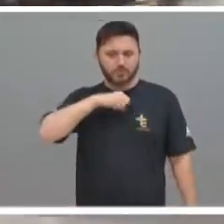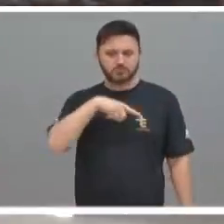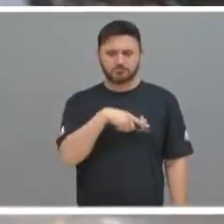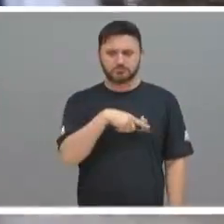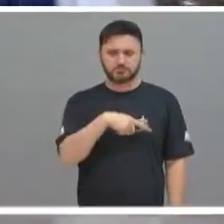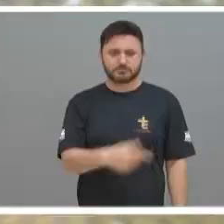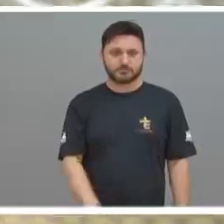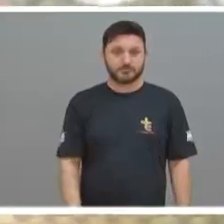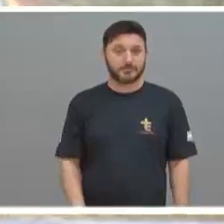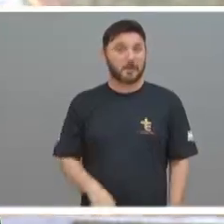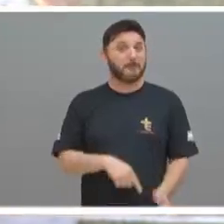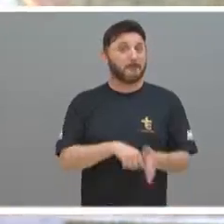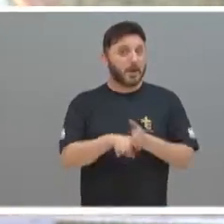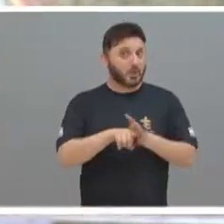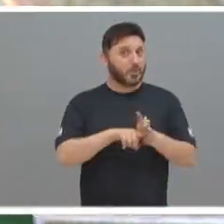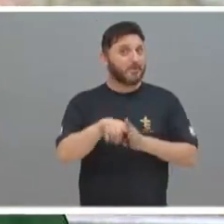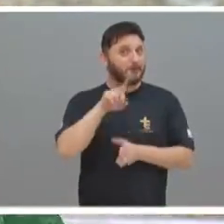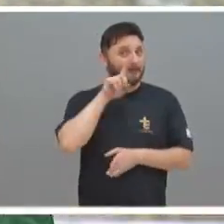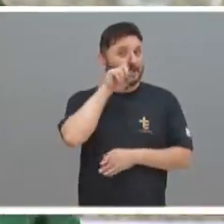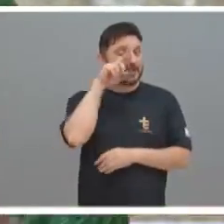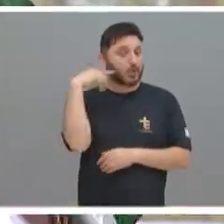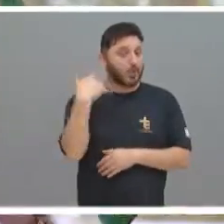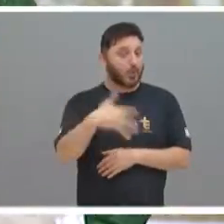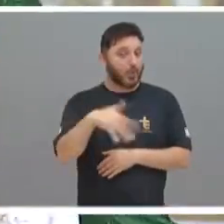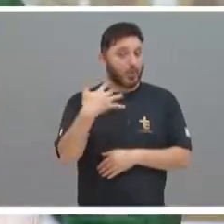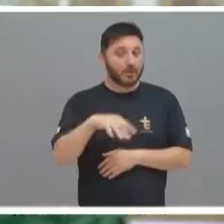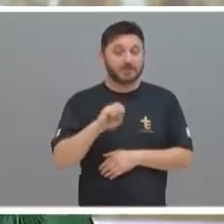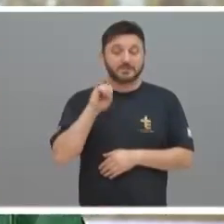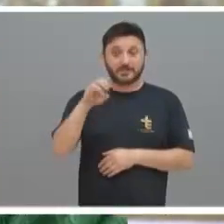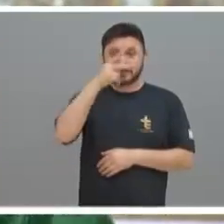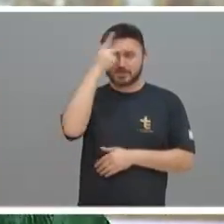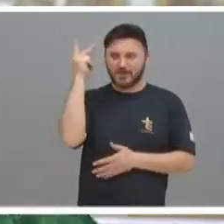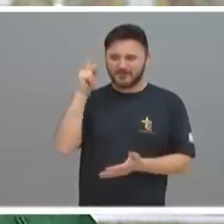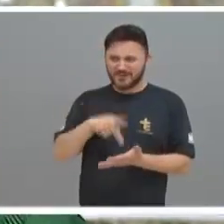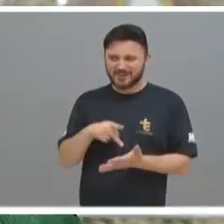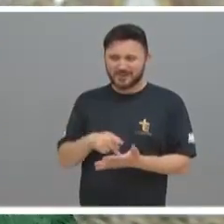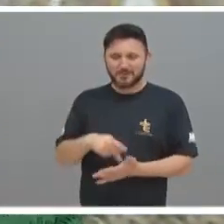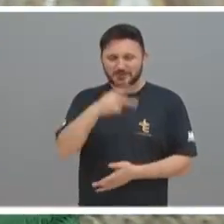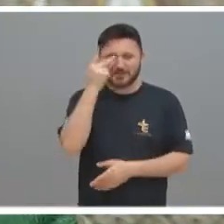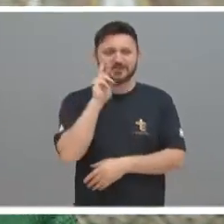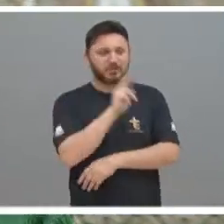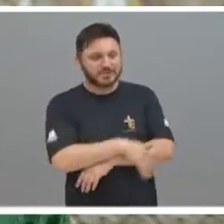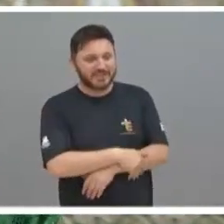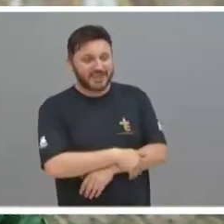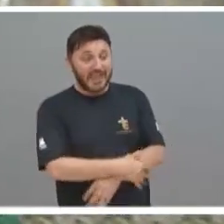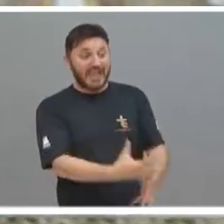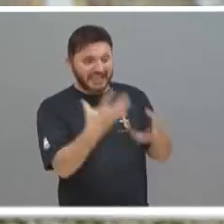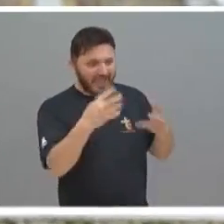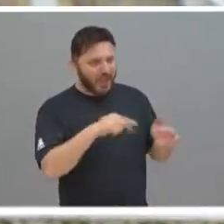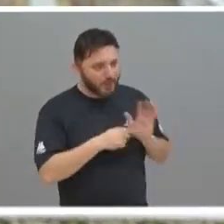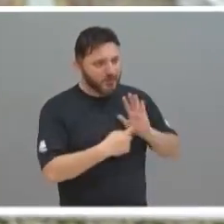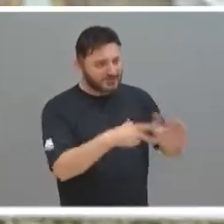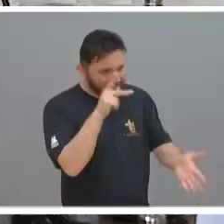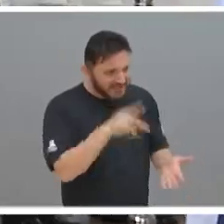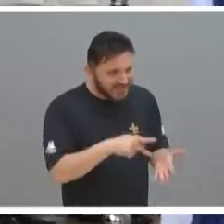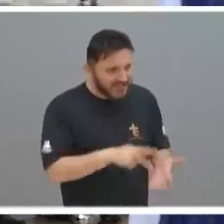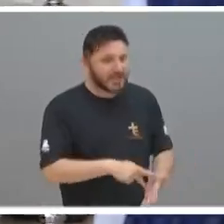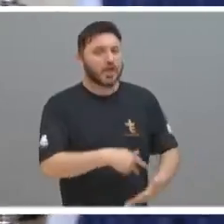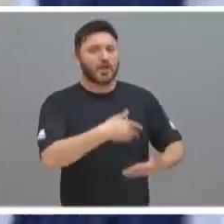Essa pergunta é perigosa. Se a pessoa for sincera, você quer que eu fale a verdade? Aí começa,